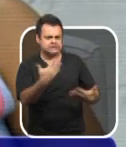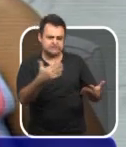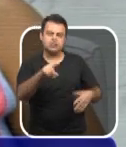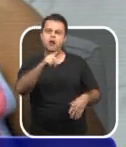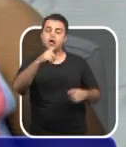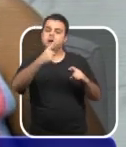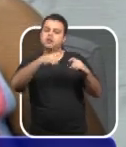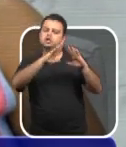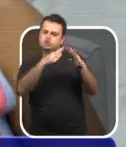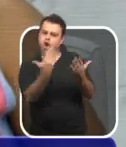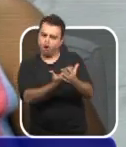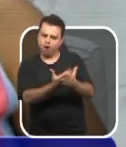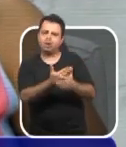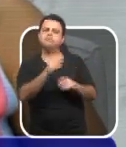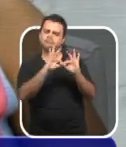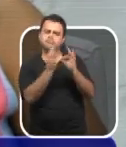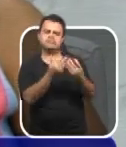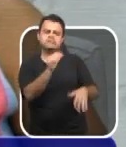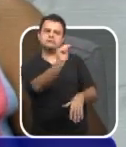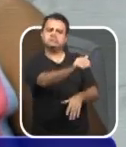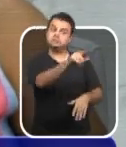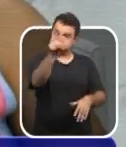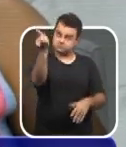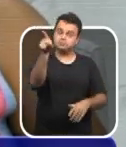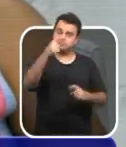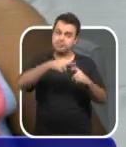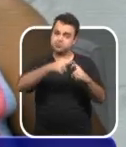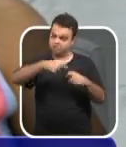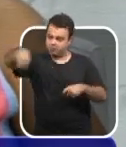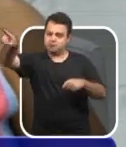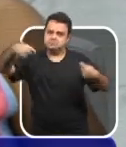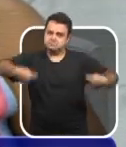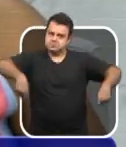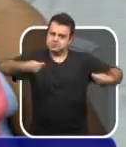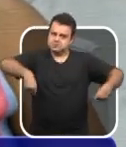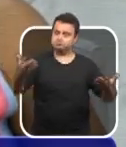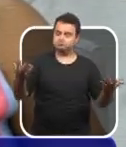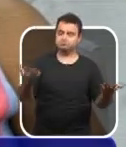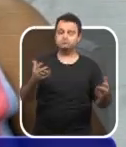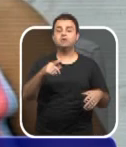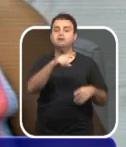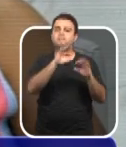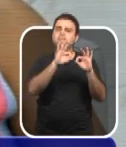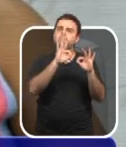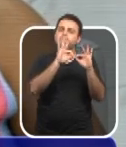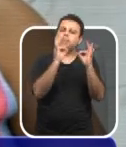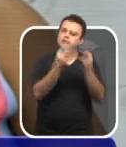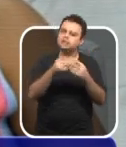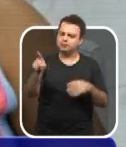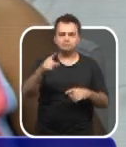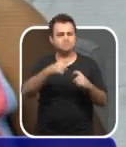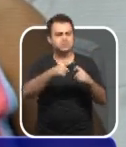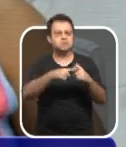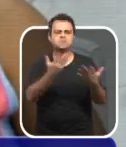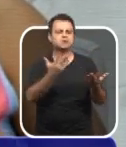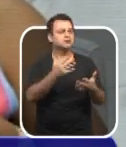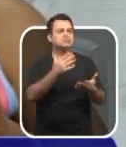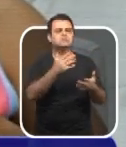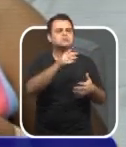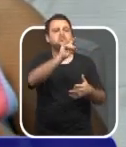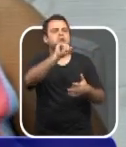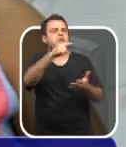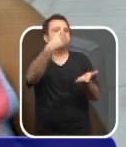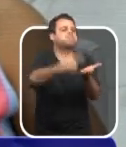o oftalmologista. Mas às vezes as famílias não têm essa condição, às vezes perde consulta, não consegue consulta. Então são